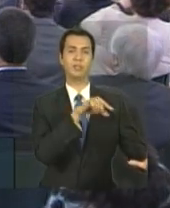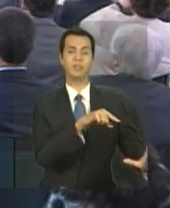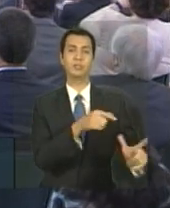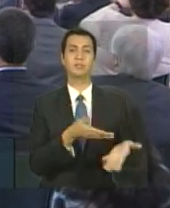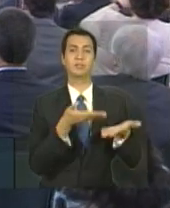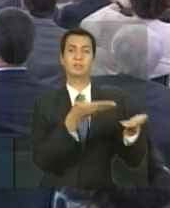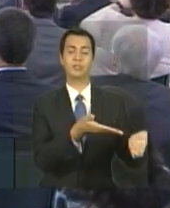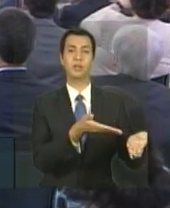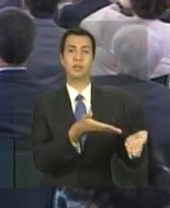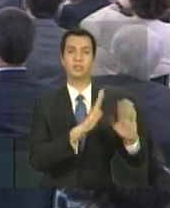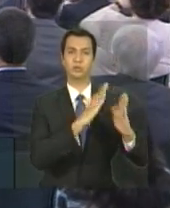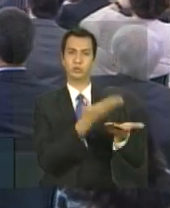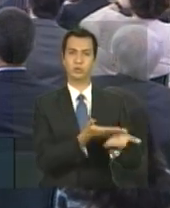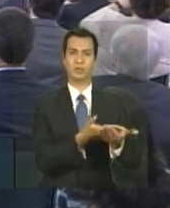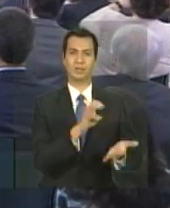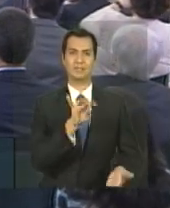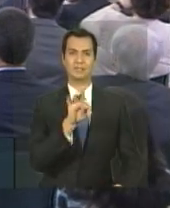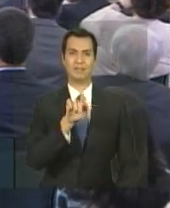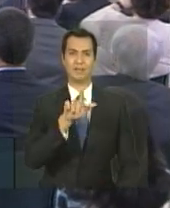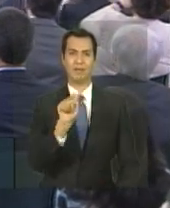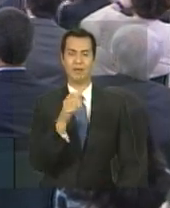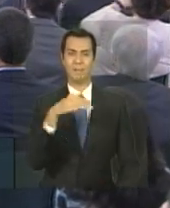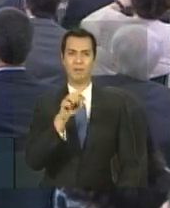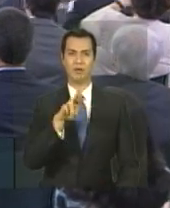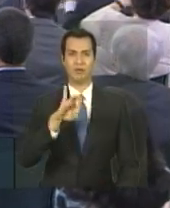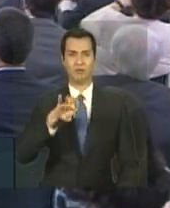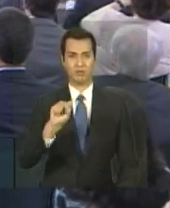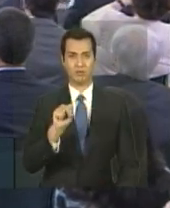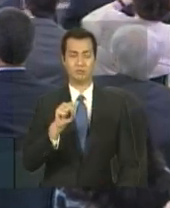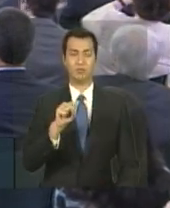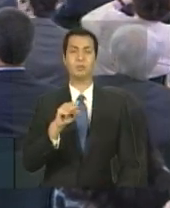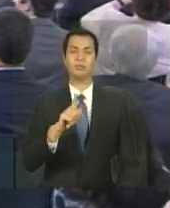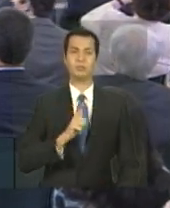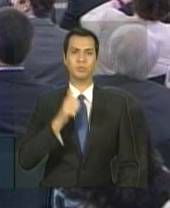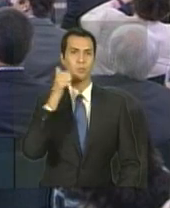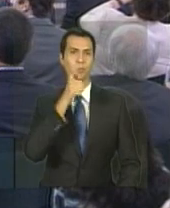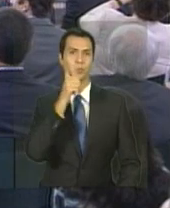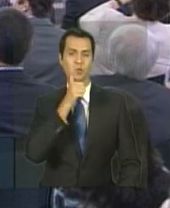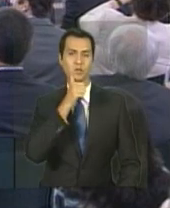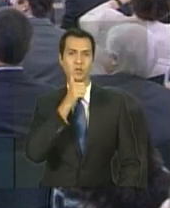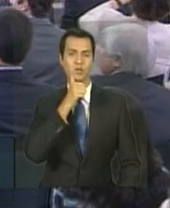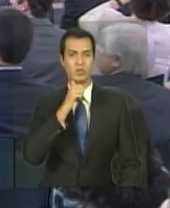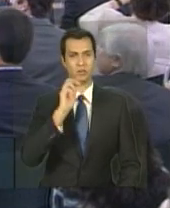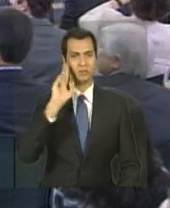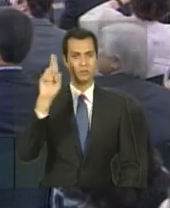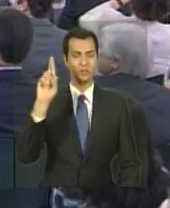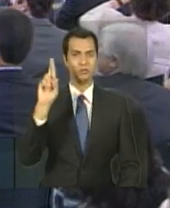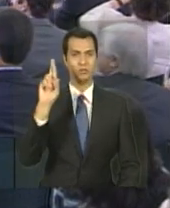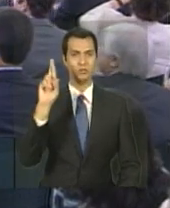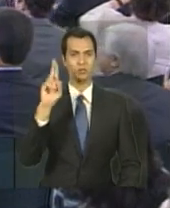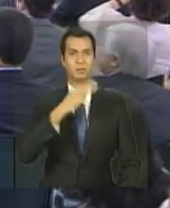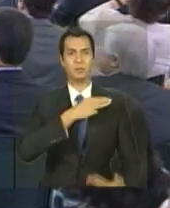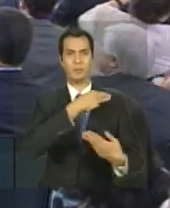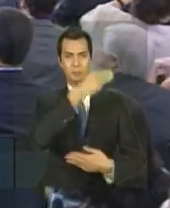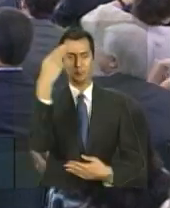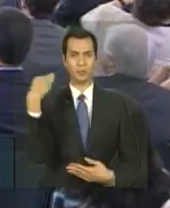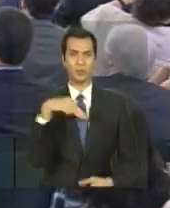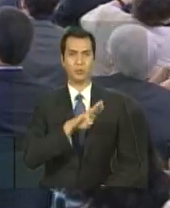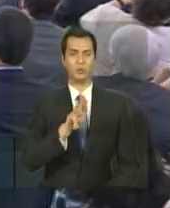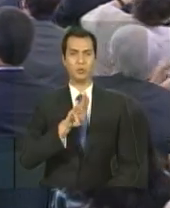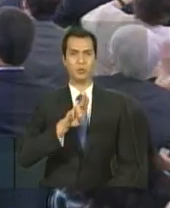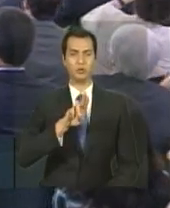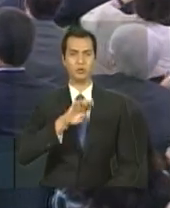de Viamão, no Rio Grande do Sul, aqui representado por sua diretora, irmã Zoile Cecília Herman.